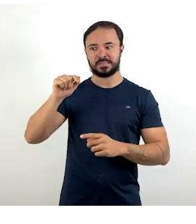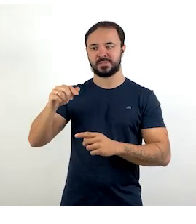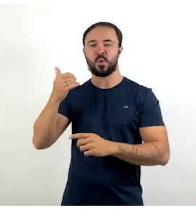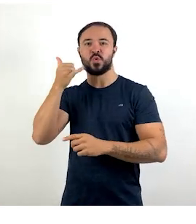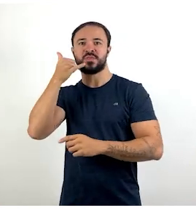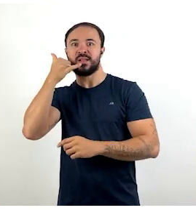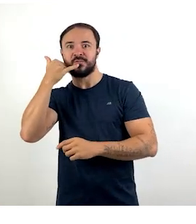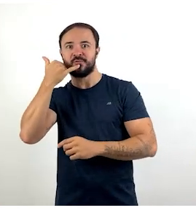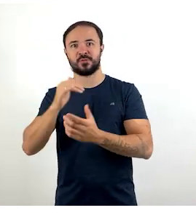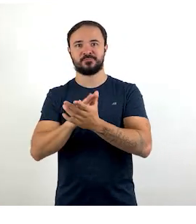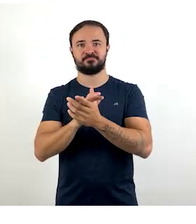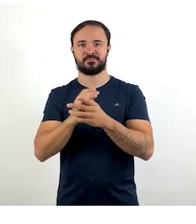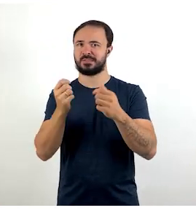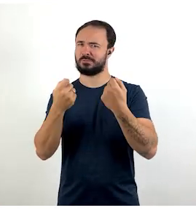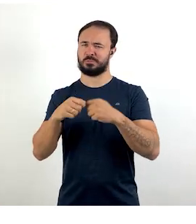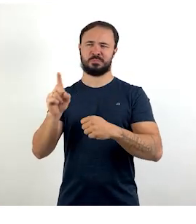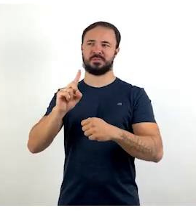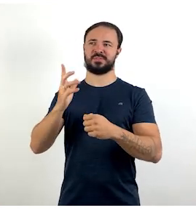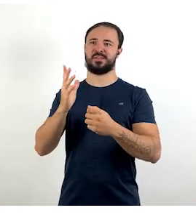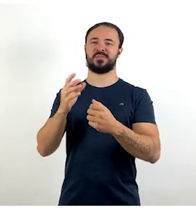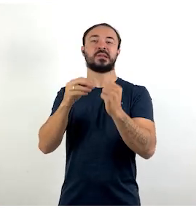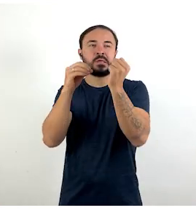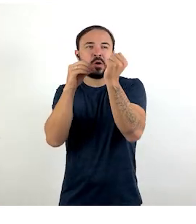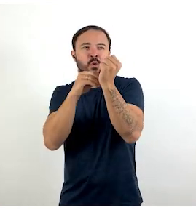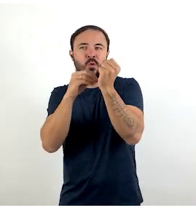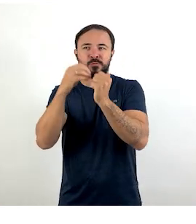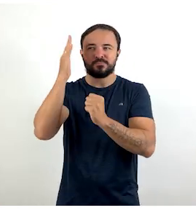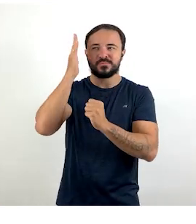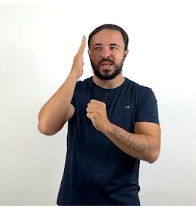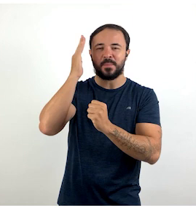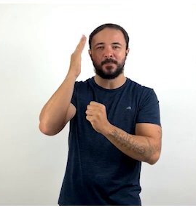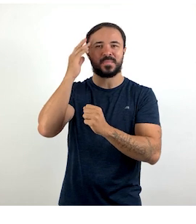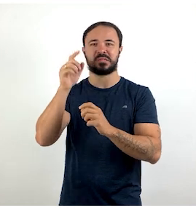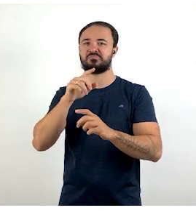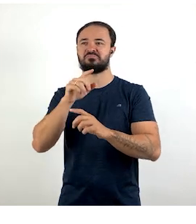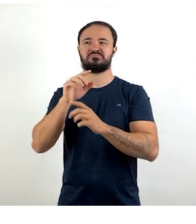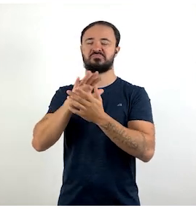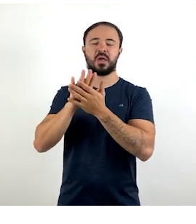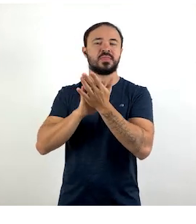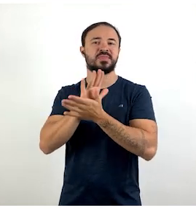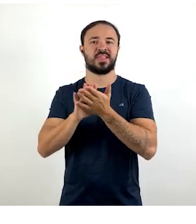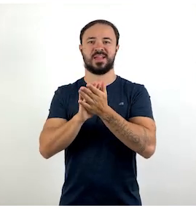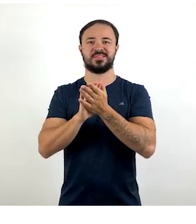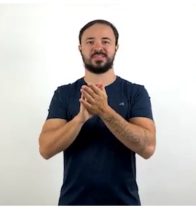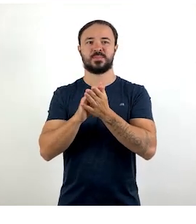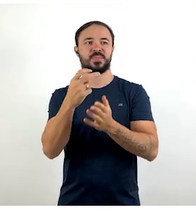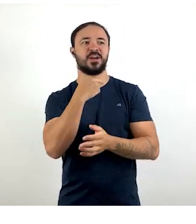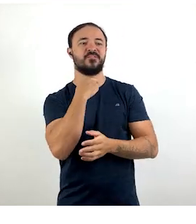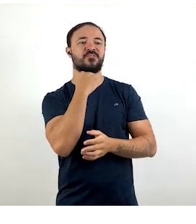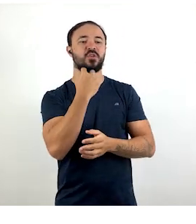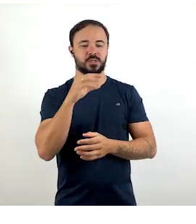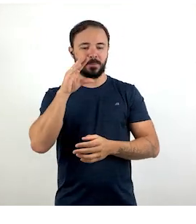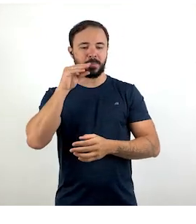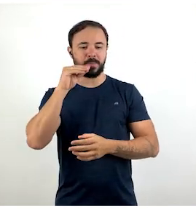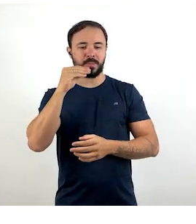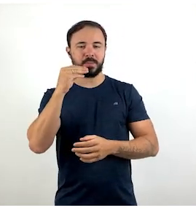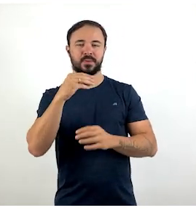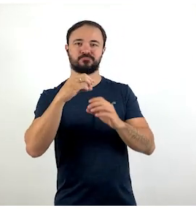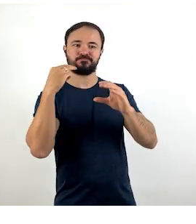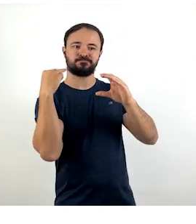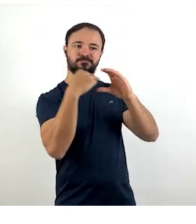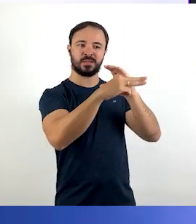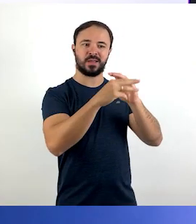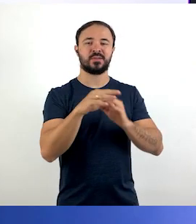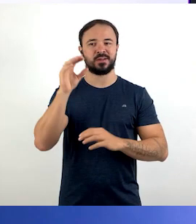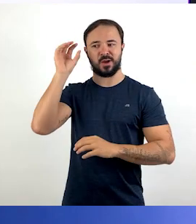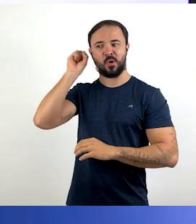telefone de Graham Bell não precisa saber códigos ou sinais elétricos. O áudio é transmitido via sinais